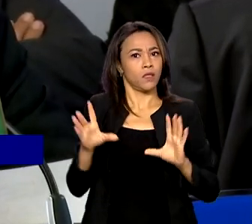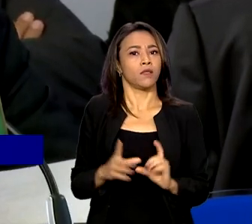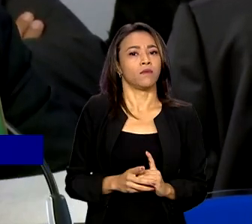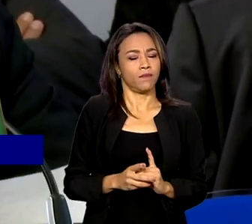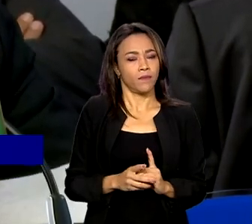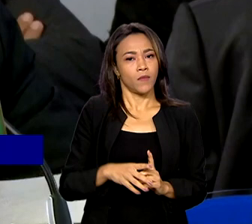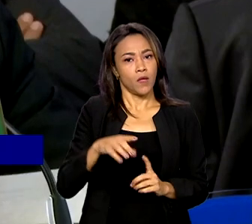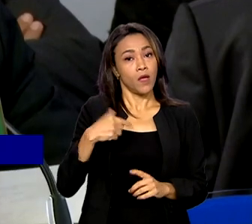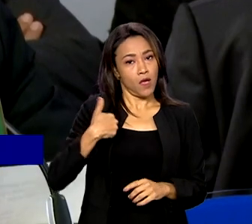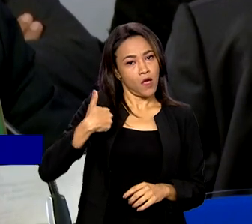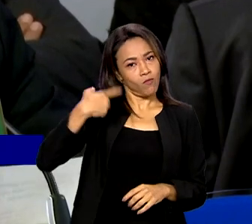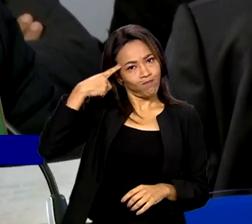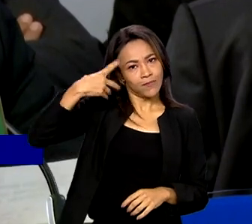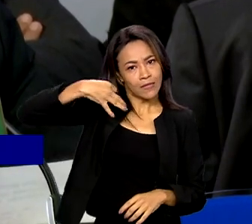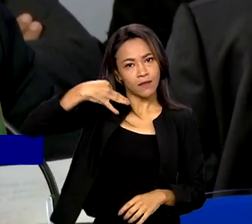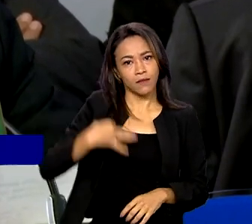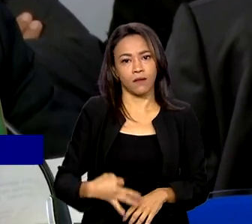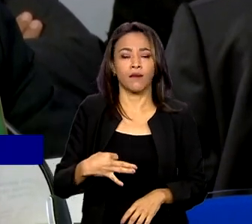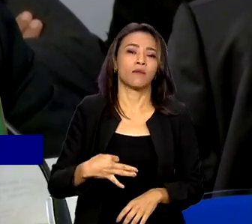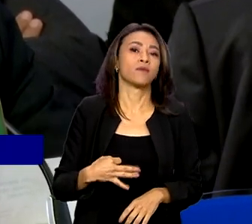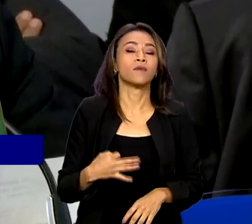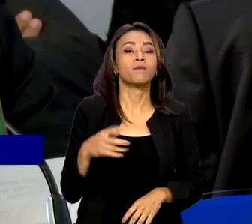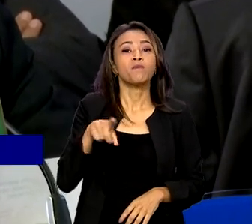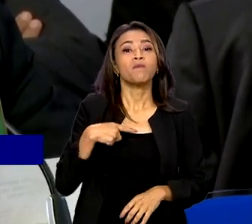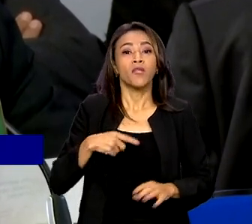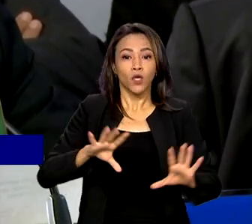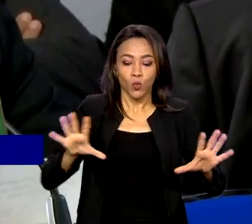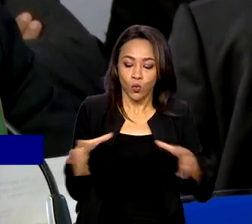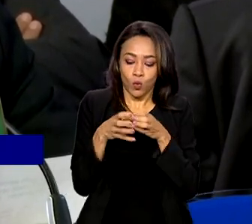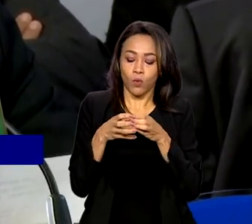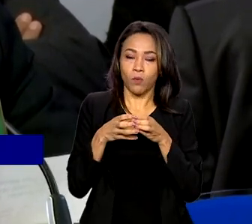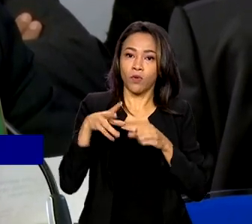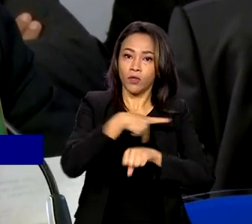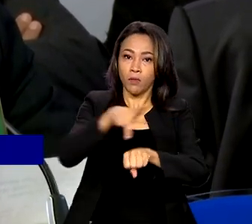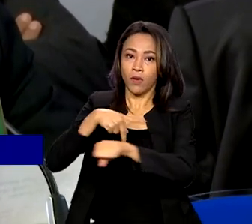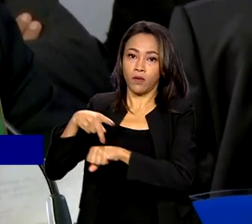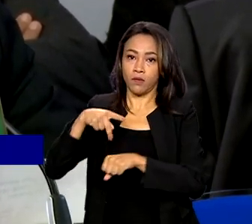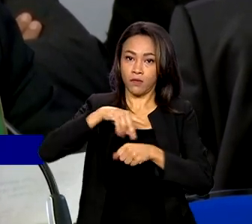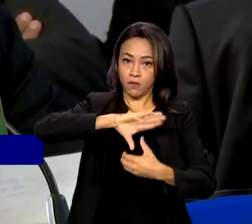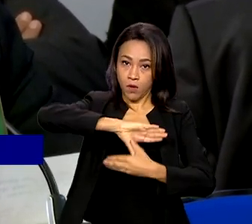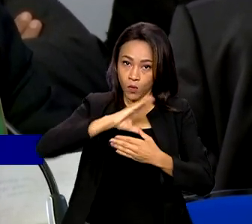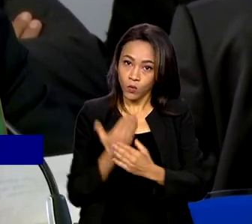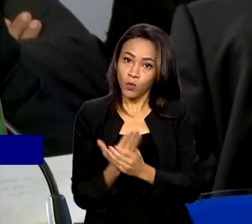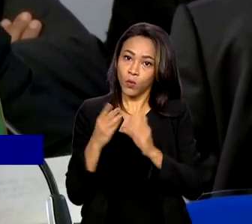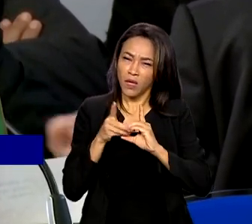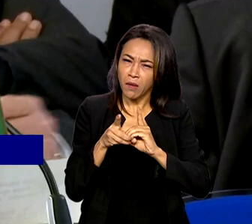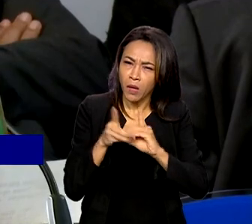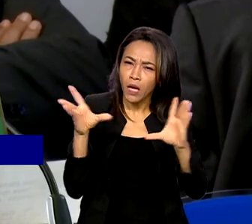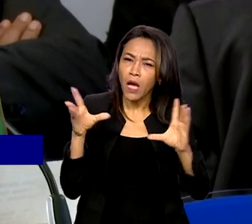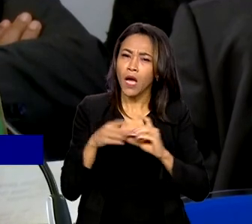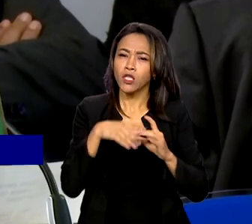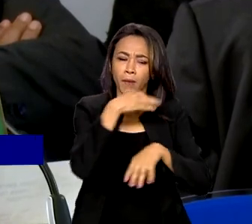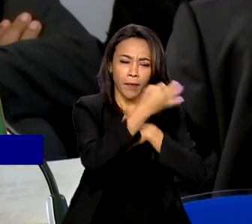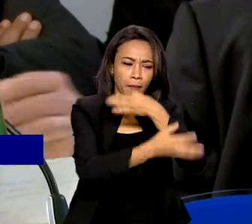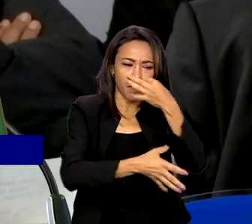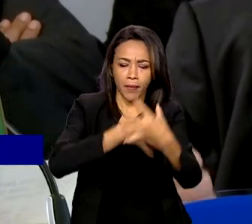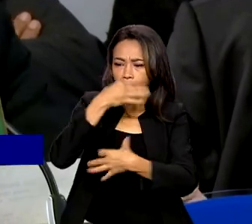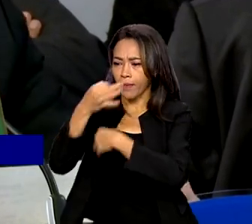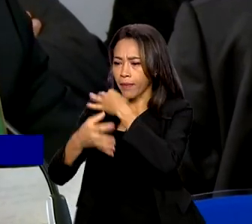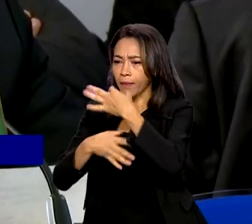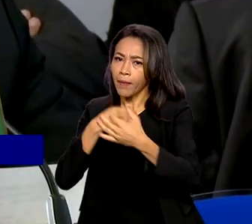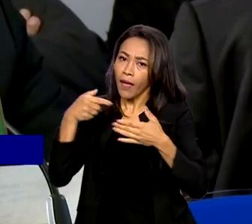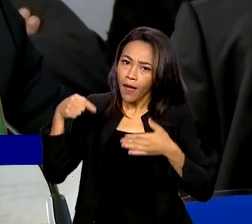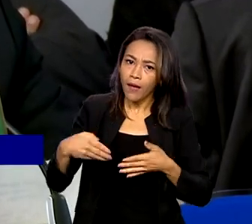Estou convicto que a construção de um Mercosul mais democrático e participativo é